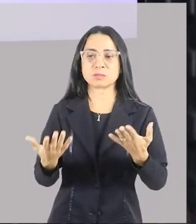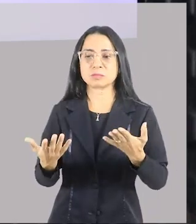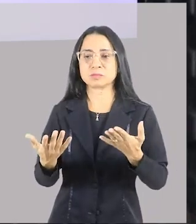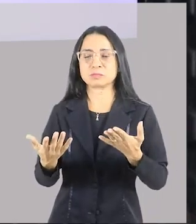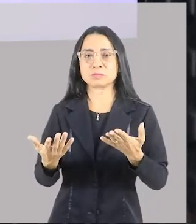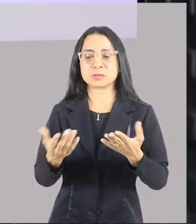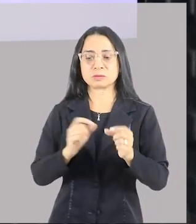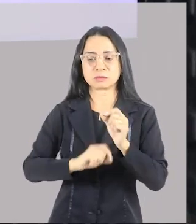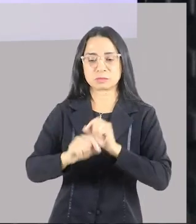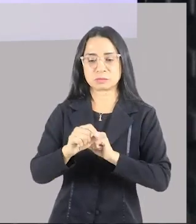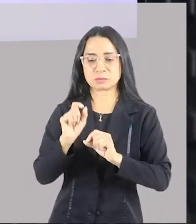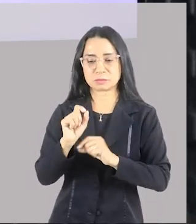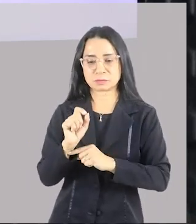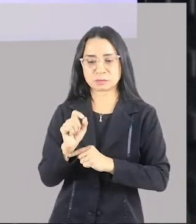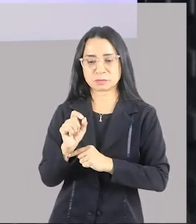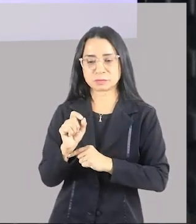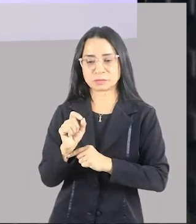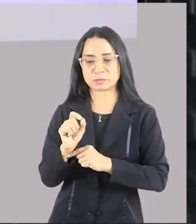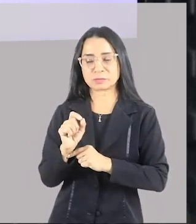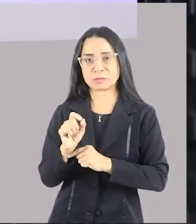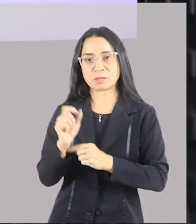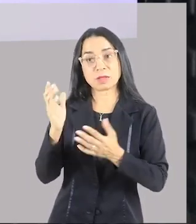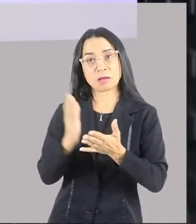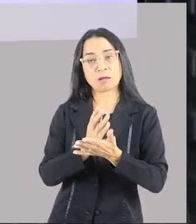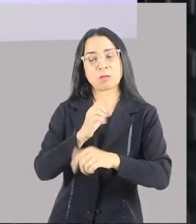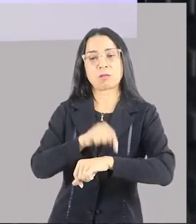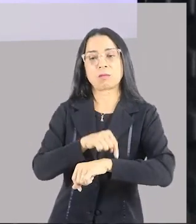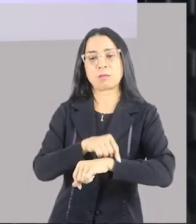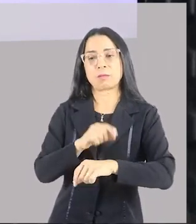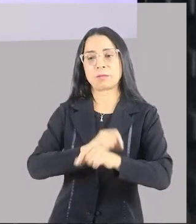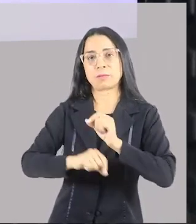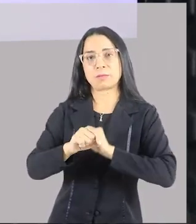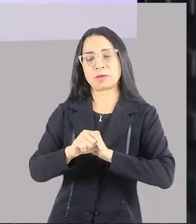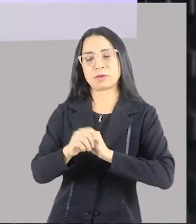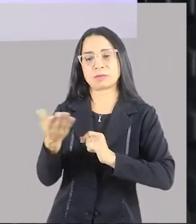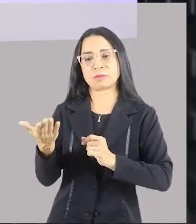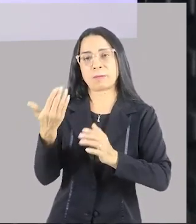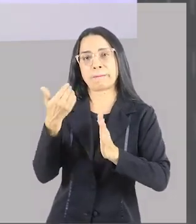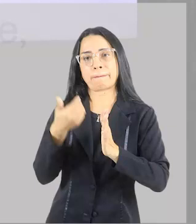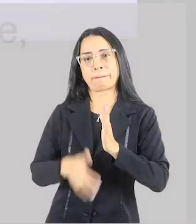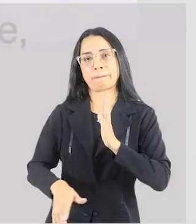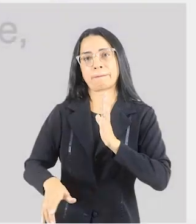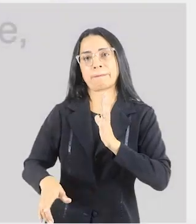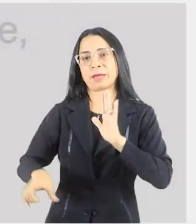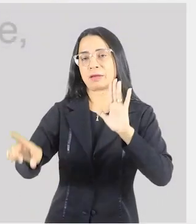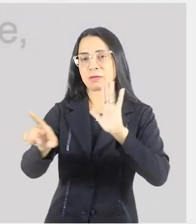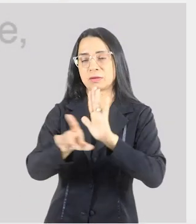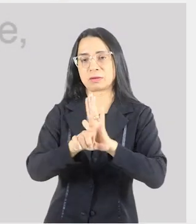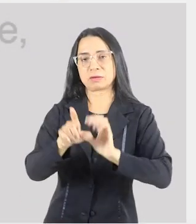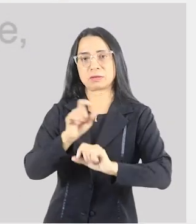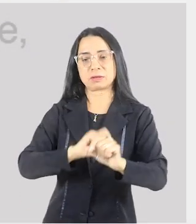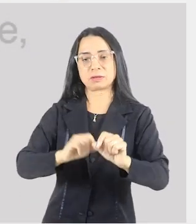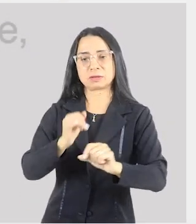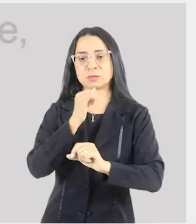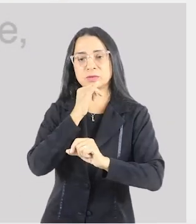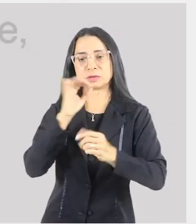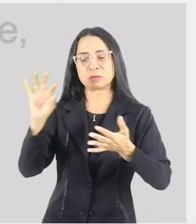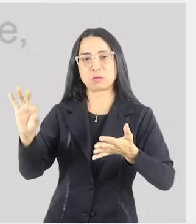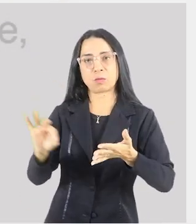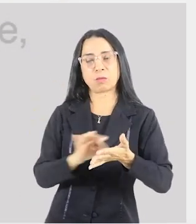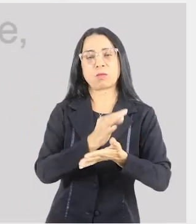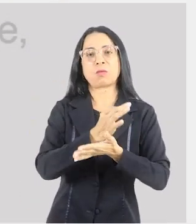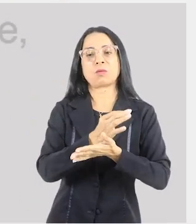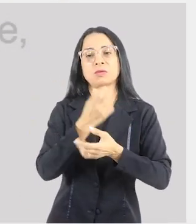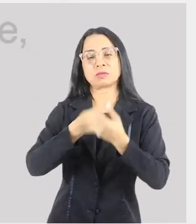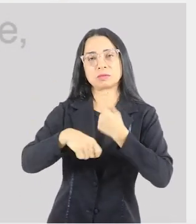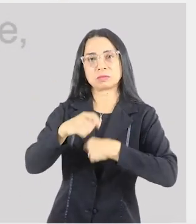o ordenamento jurídico. Ou seja, em algum momento ele cai na ilegalidade. Por exemplo, um contrato